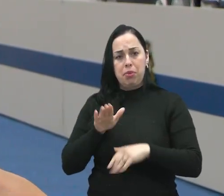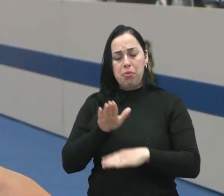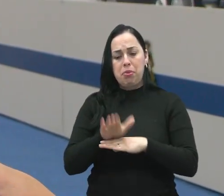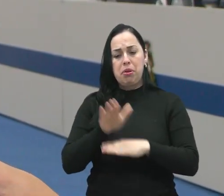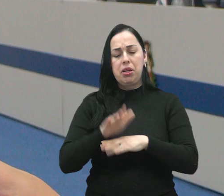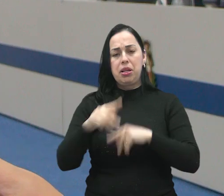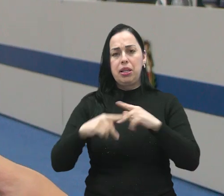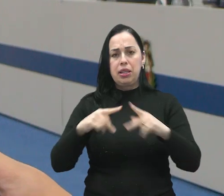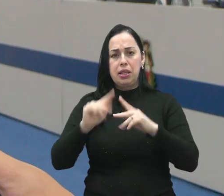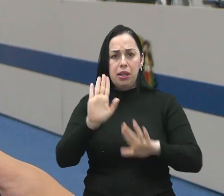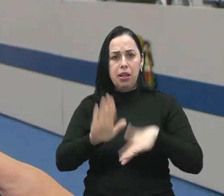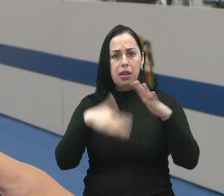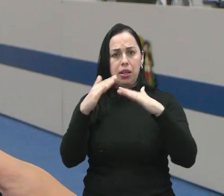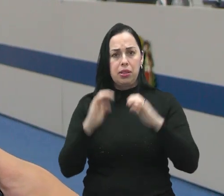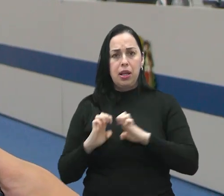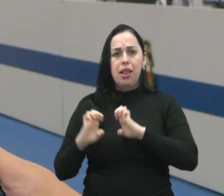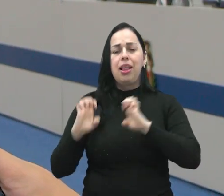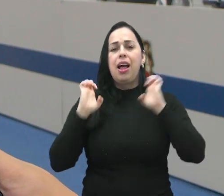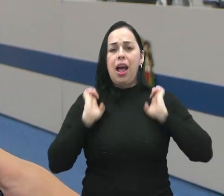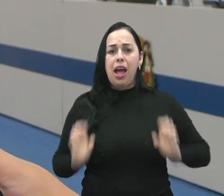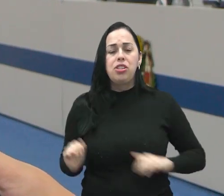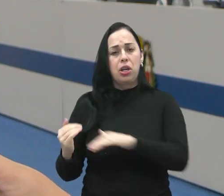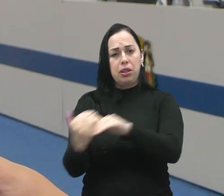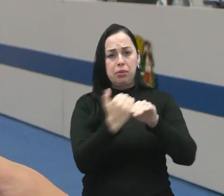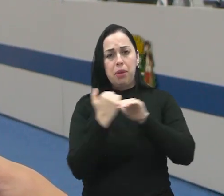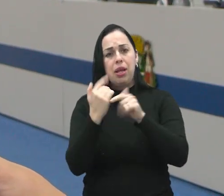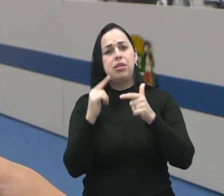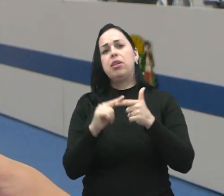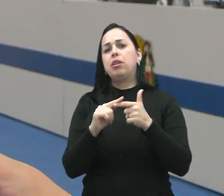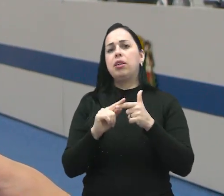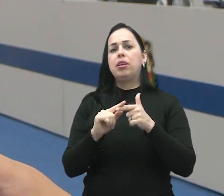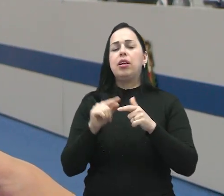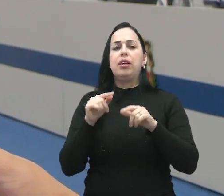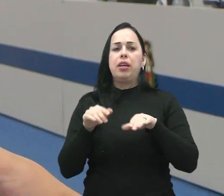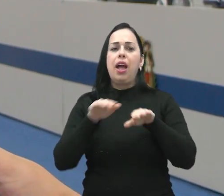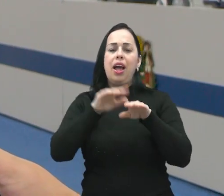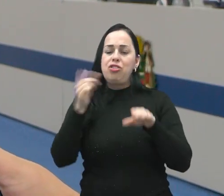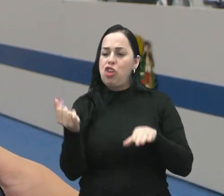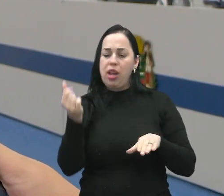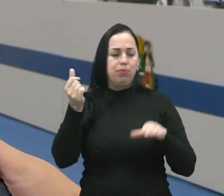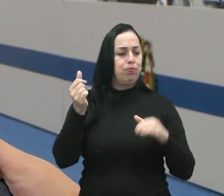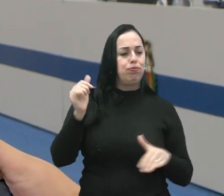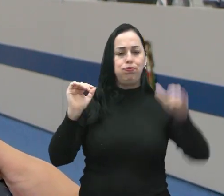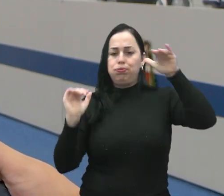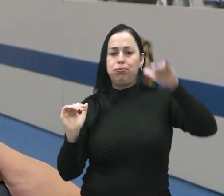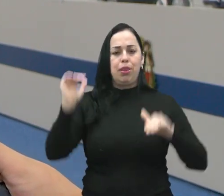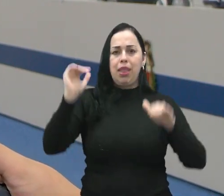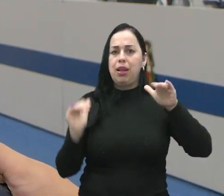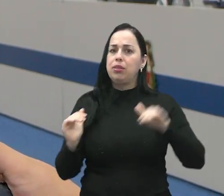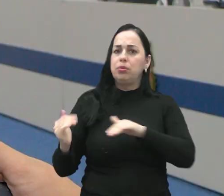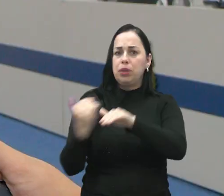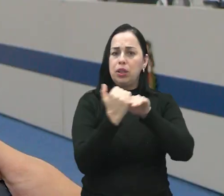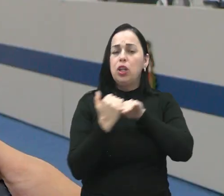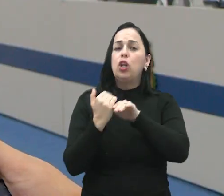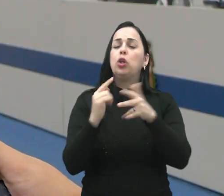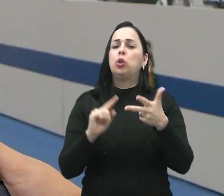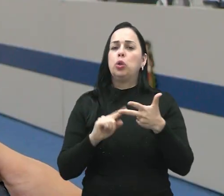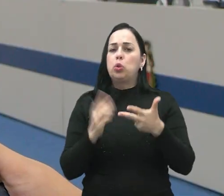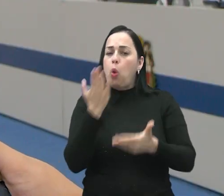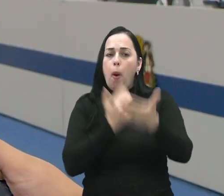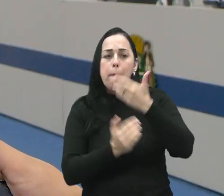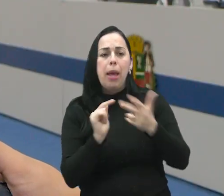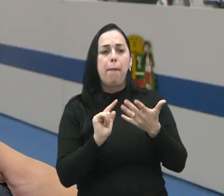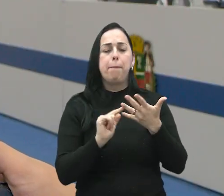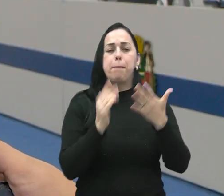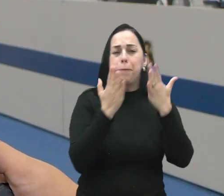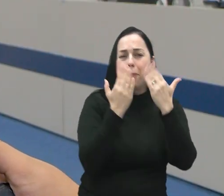mais ética, uma cidade mais humana, uma cidade com menos desigualdade social, com que todos tenham o que comer, todos tenham onde morar.